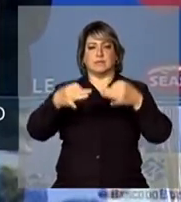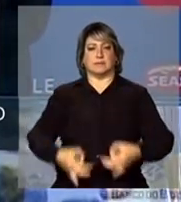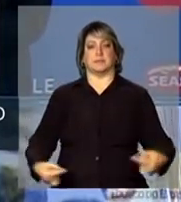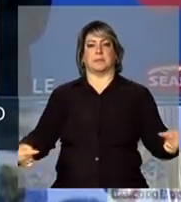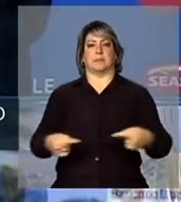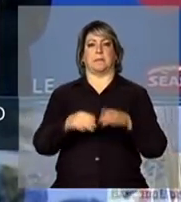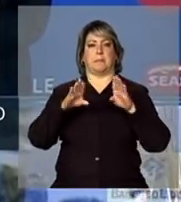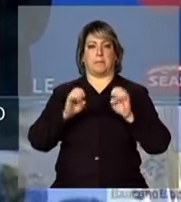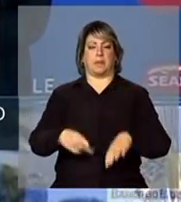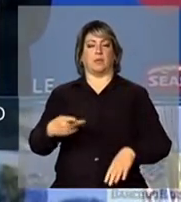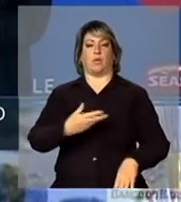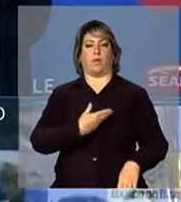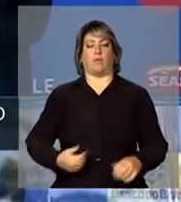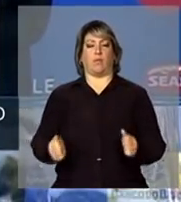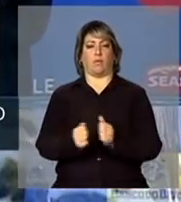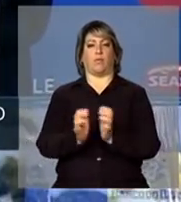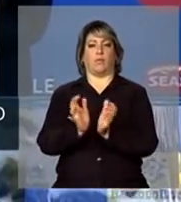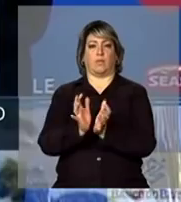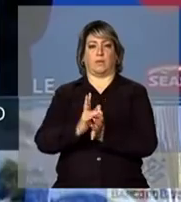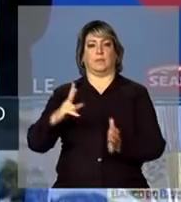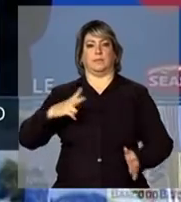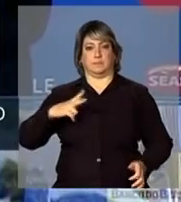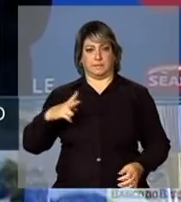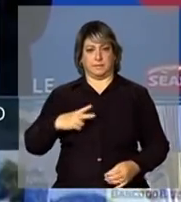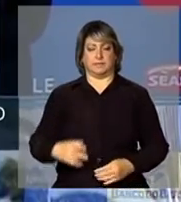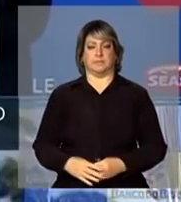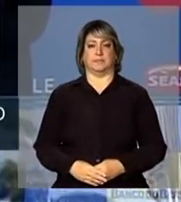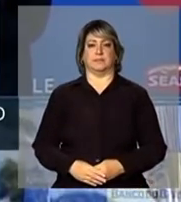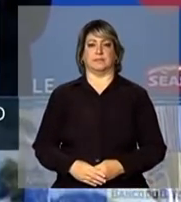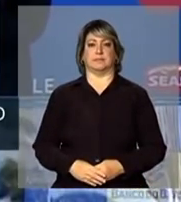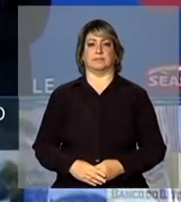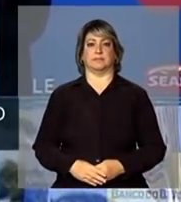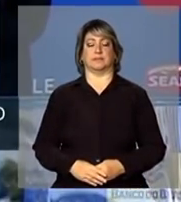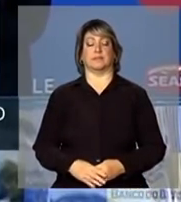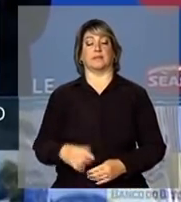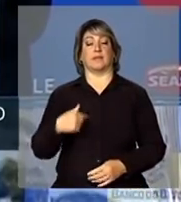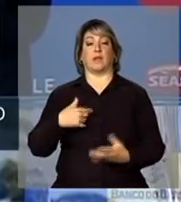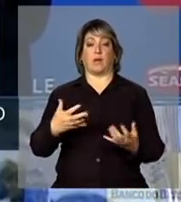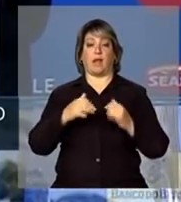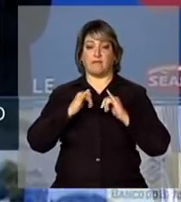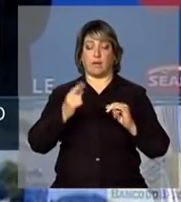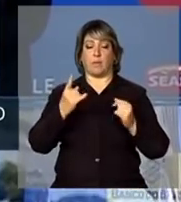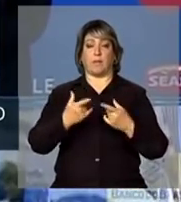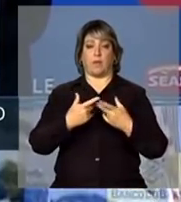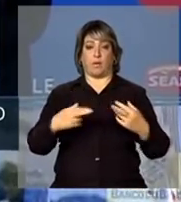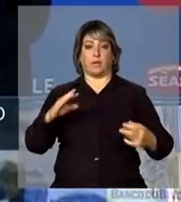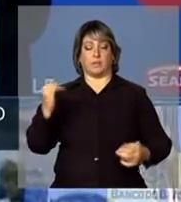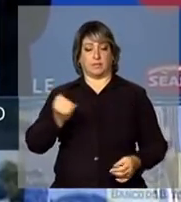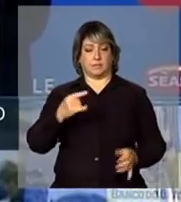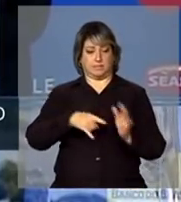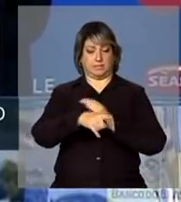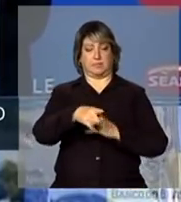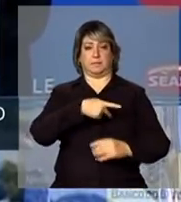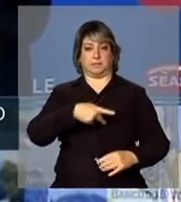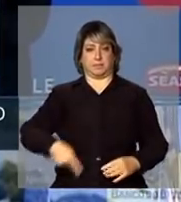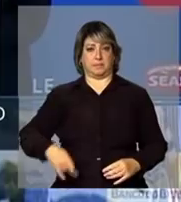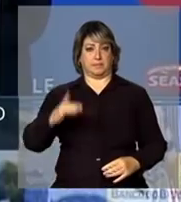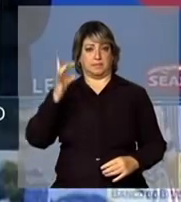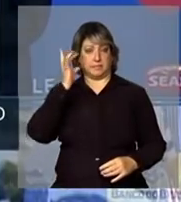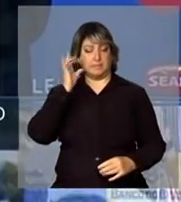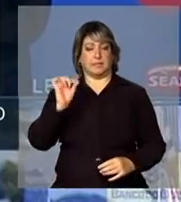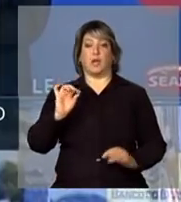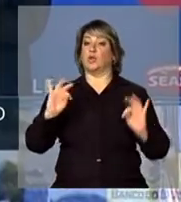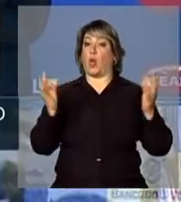produtivo do governo com a iniciativa particular. Eu quero salientar um ponto, presidência Dilma. Todos